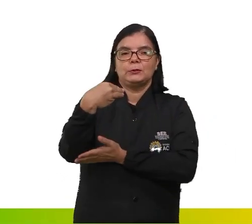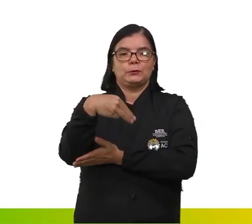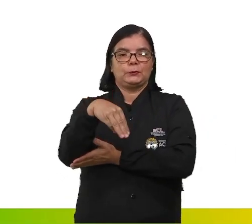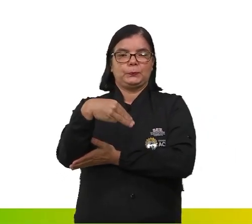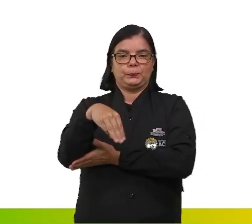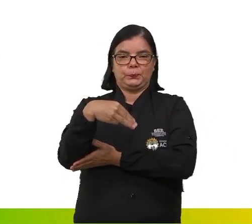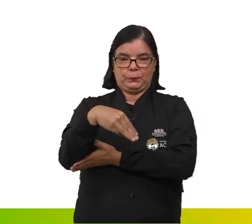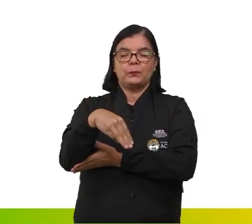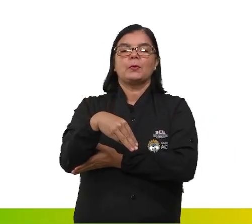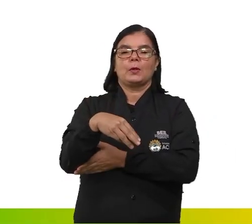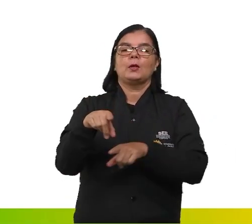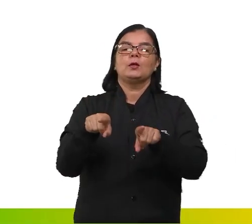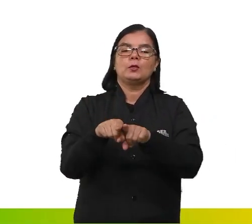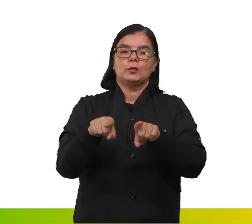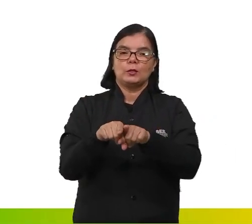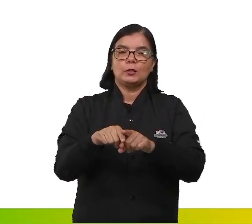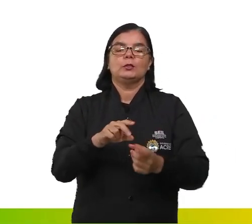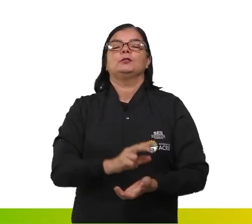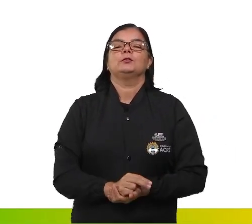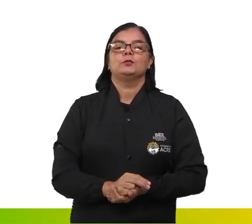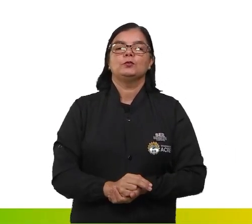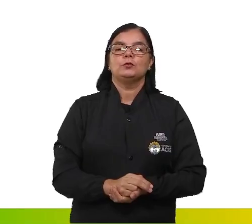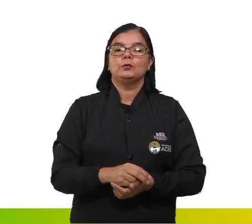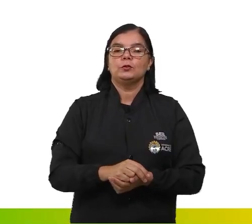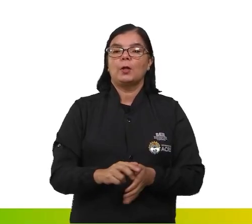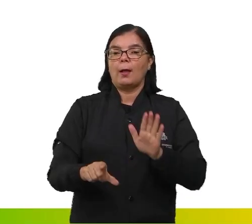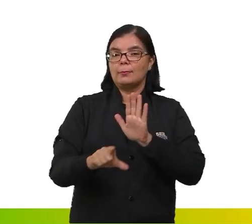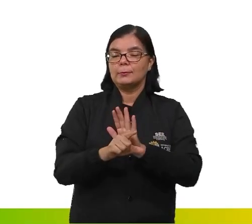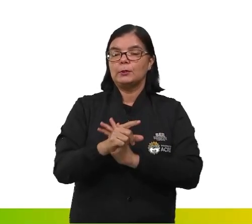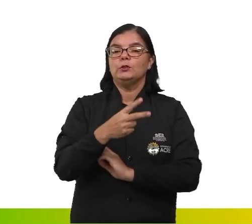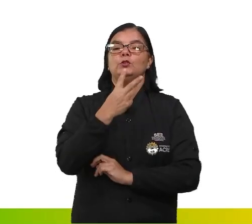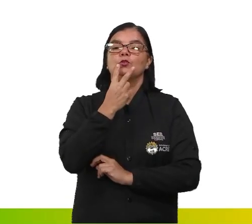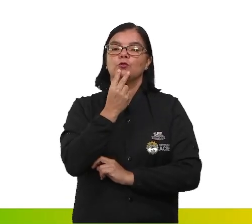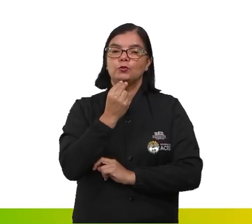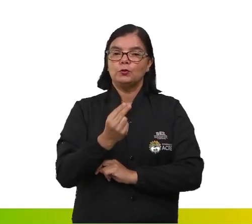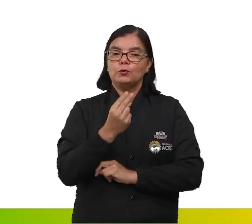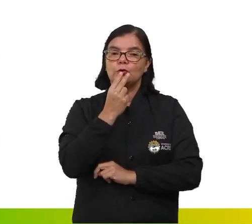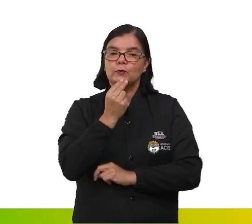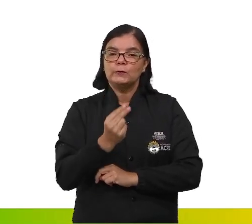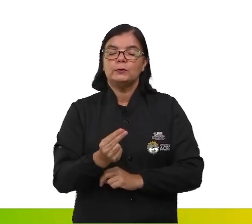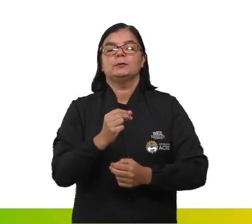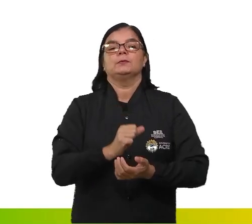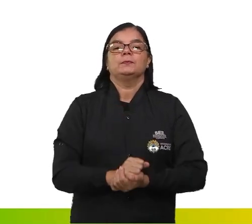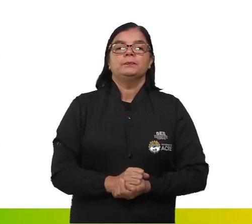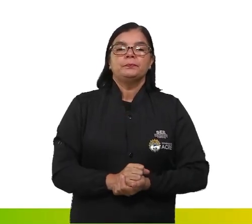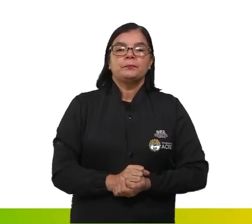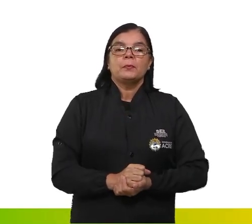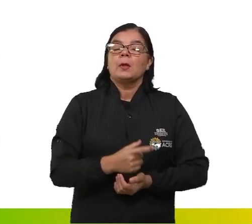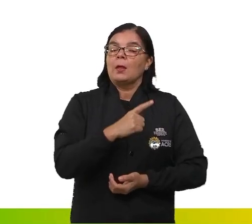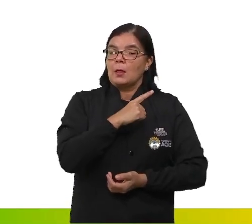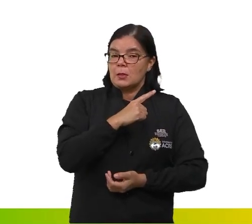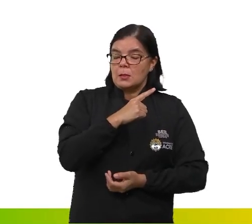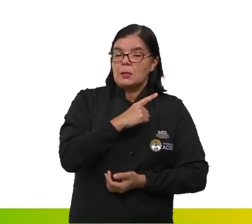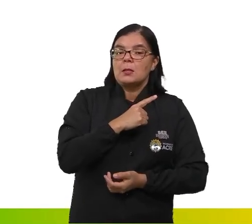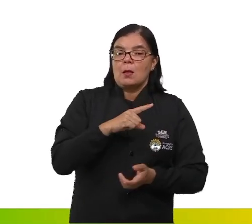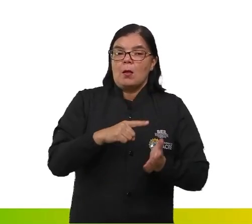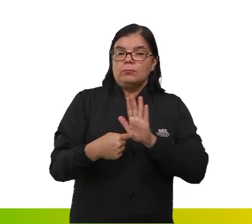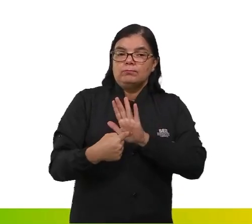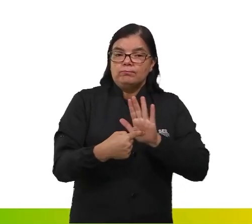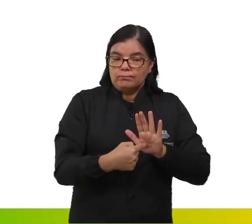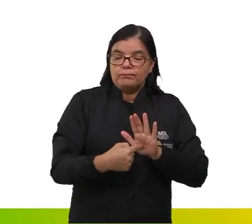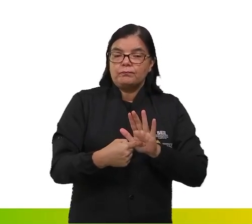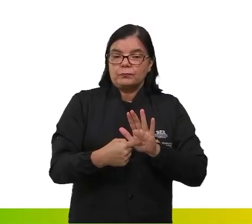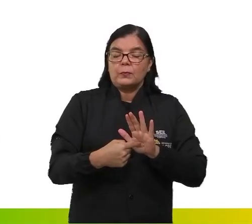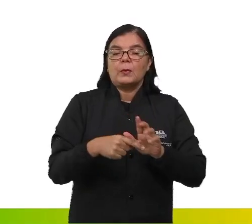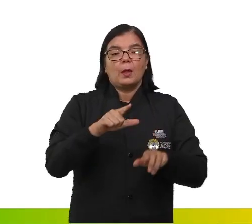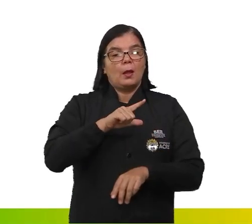de Principia Matemática de Newton, né? O princípio matemático de Newton. Aí nós temos aí a expressão em